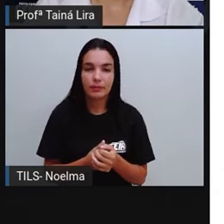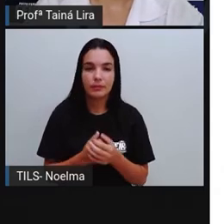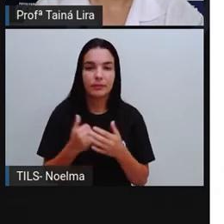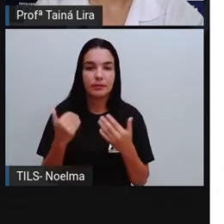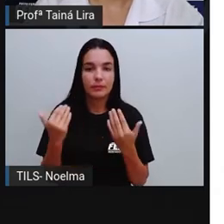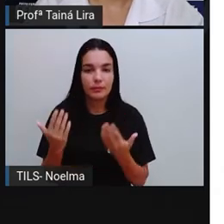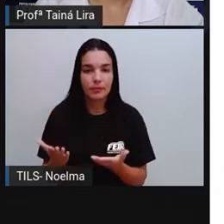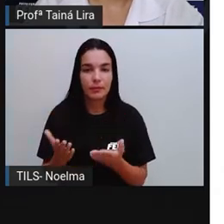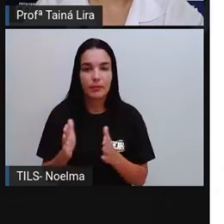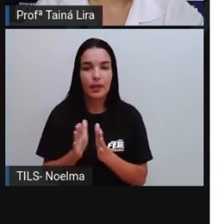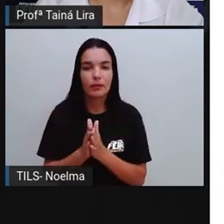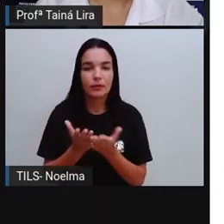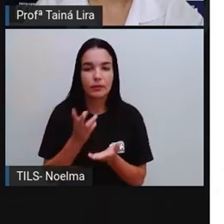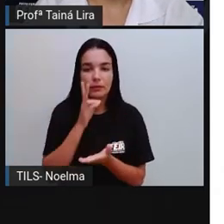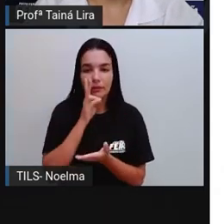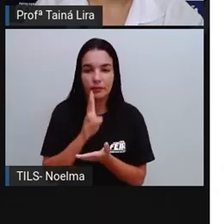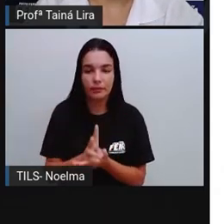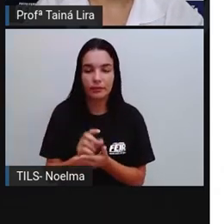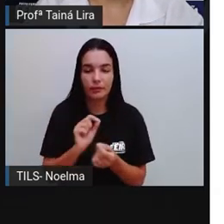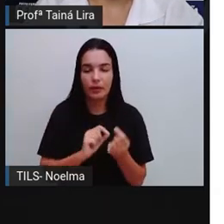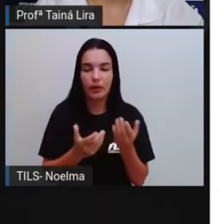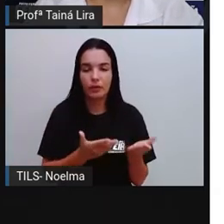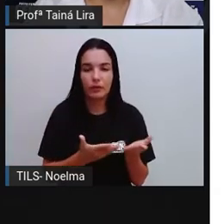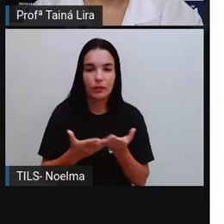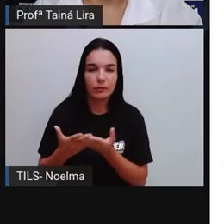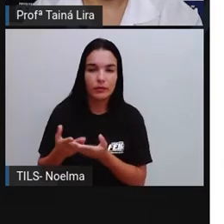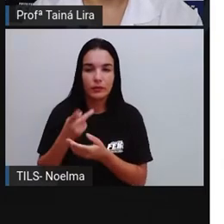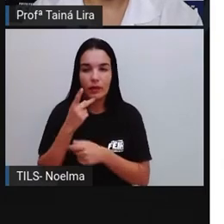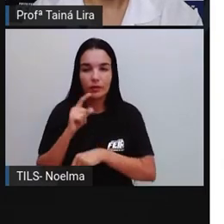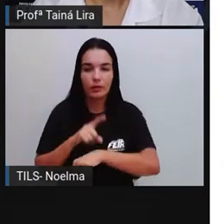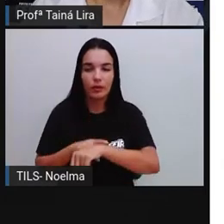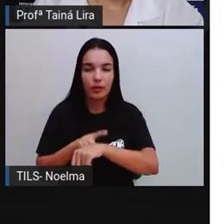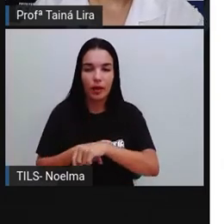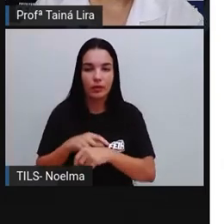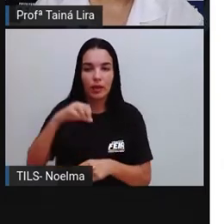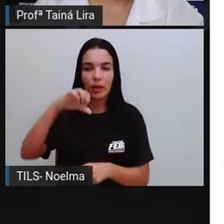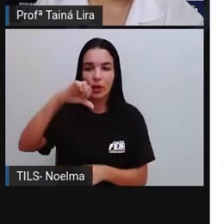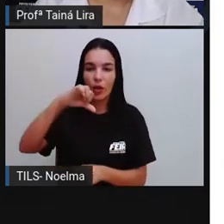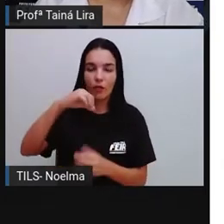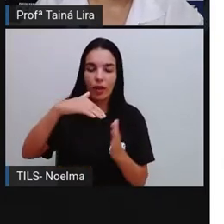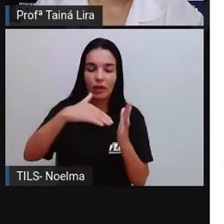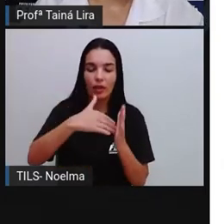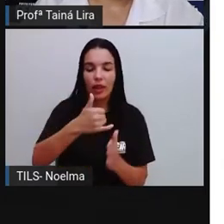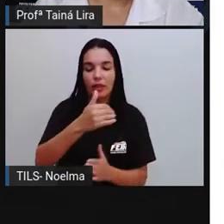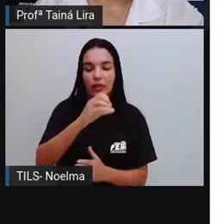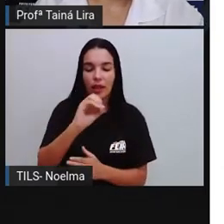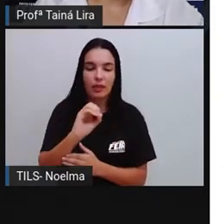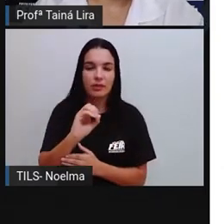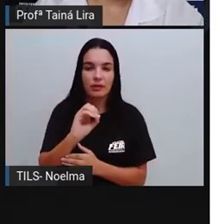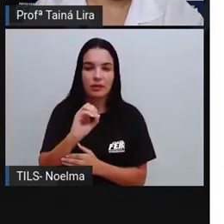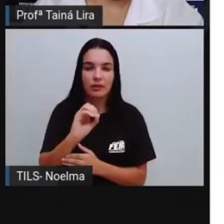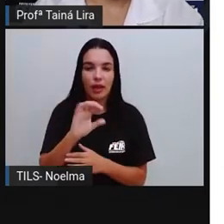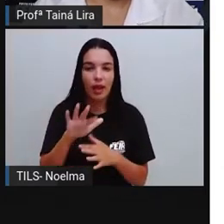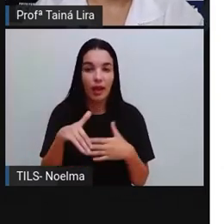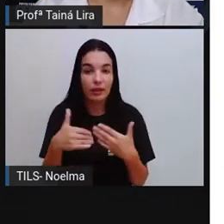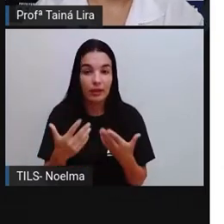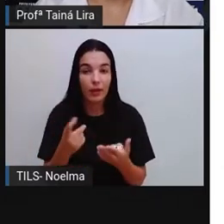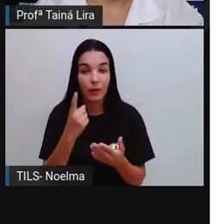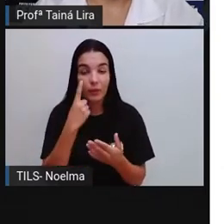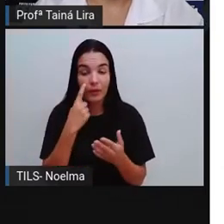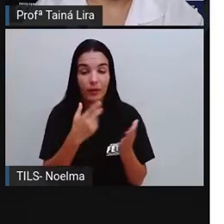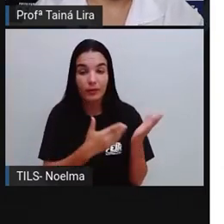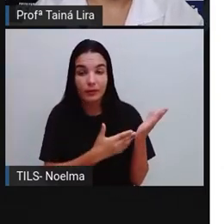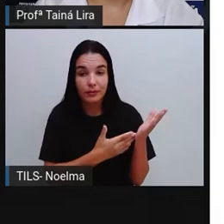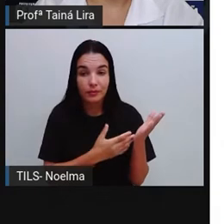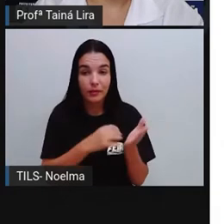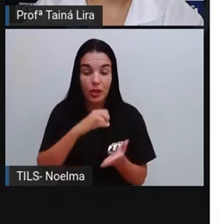Então, olha lá, quando a gente lê o convite, ele fala o horário das 9 às 10. Então, esse horário das 9